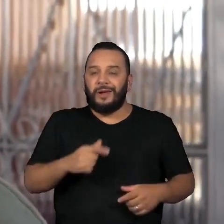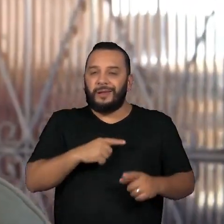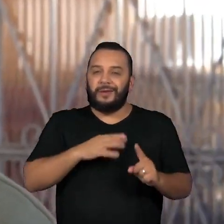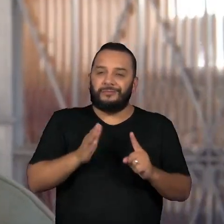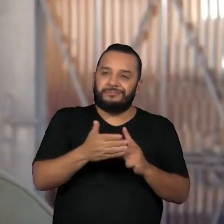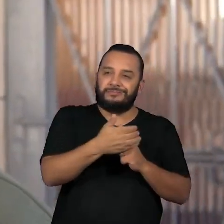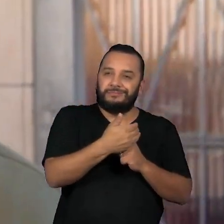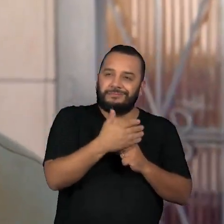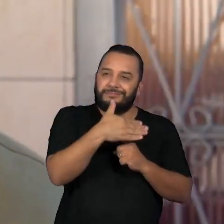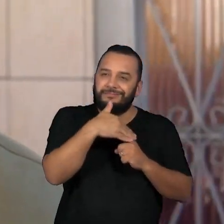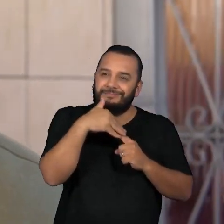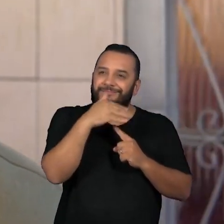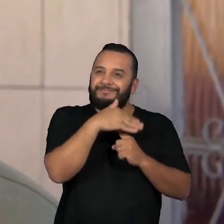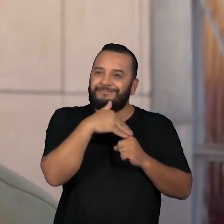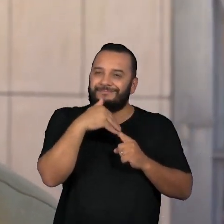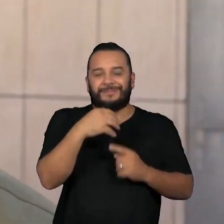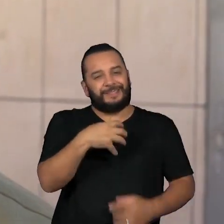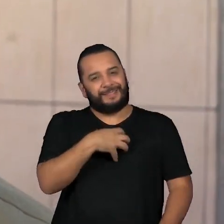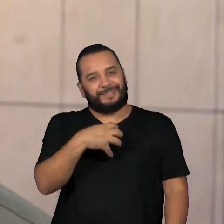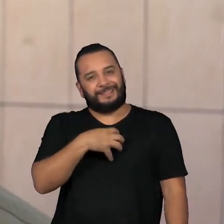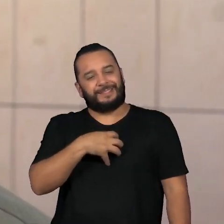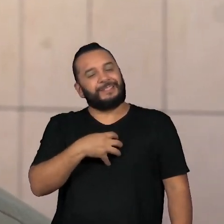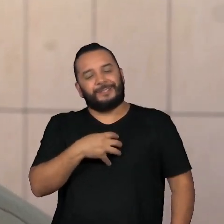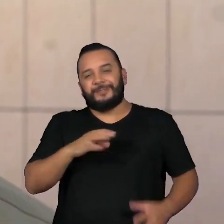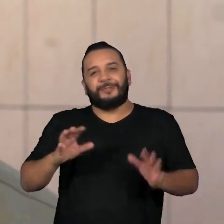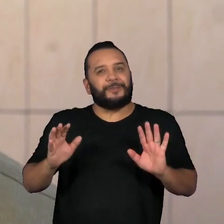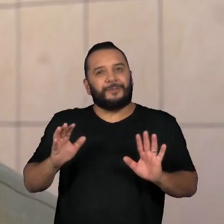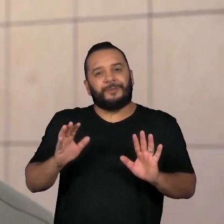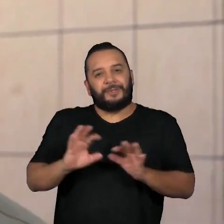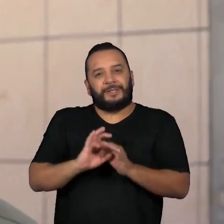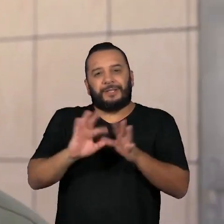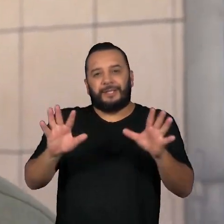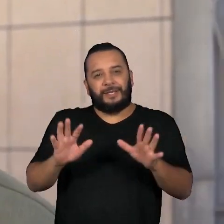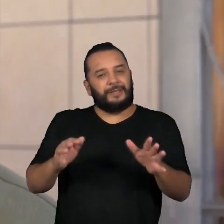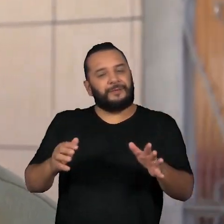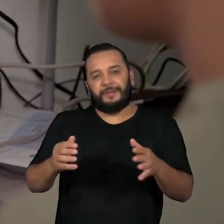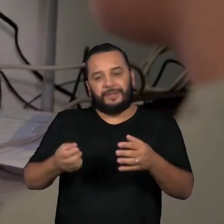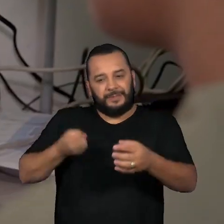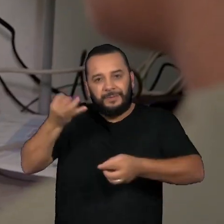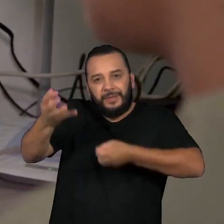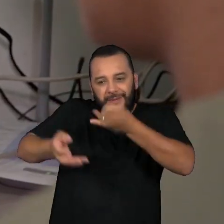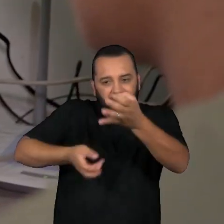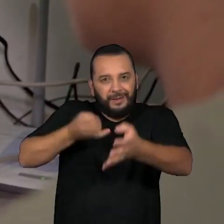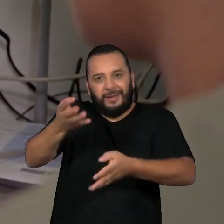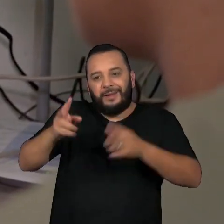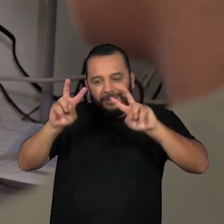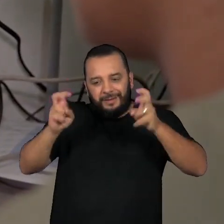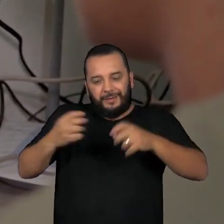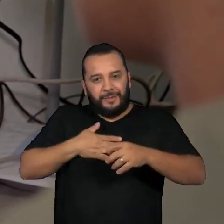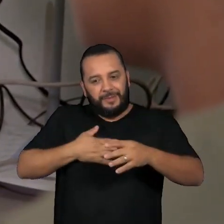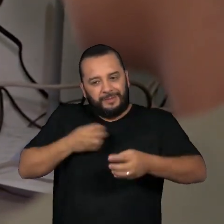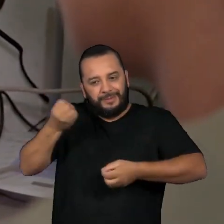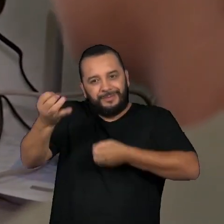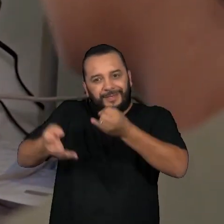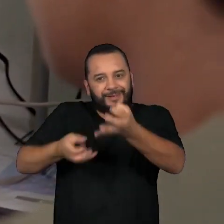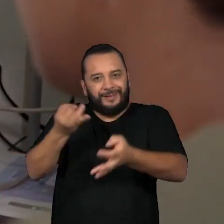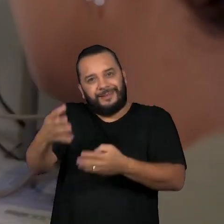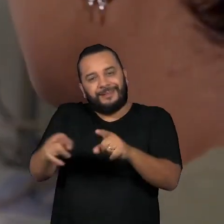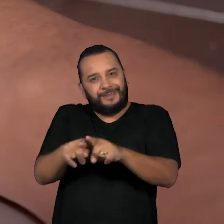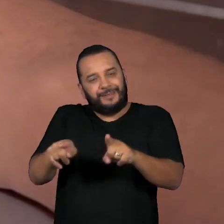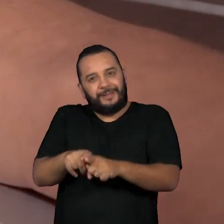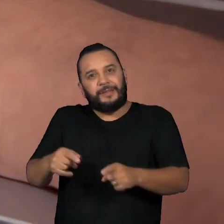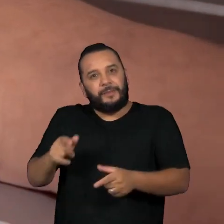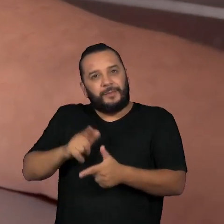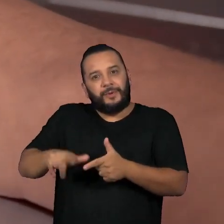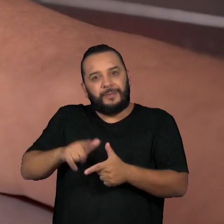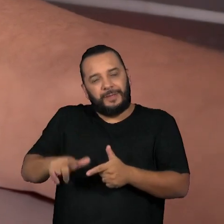vejo e me sinto à vontade, tanto para falar as minhas pautas, quanto para compartilhar algum problema